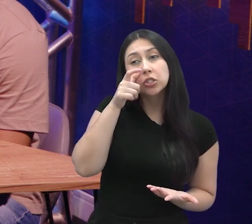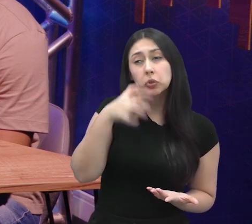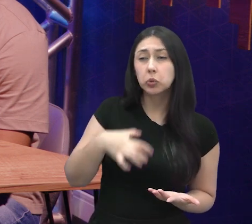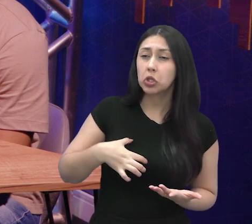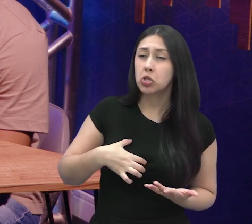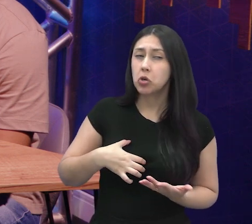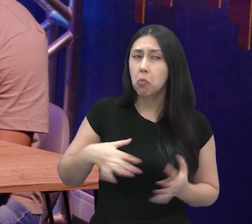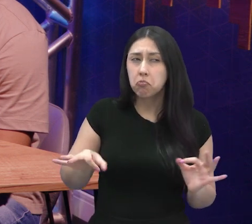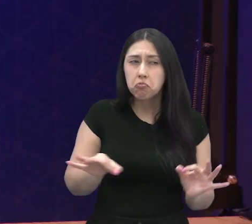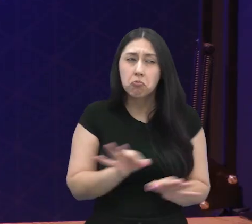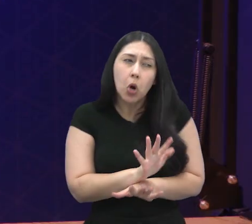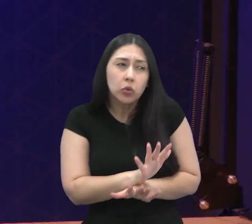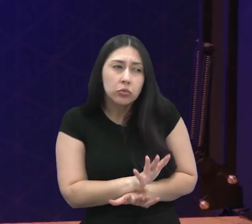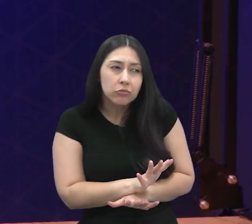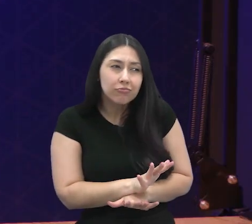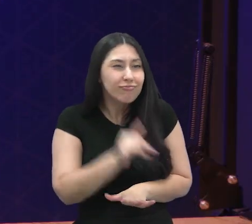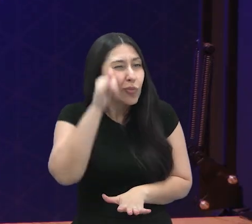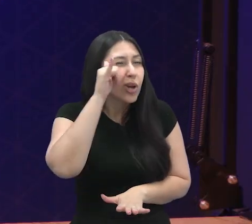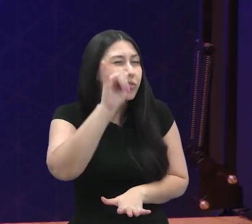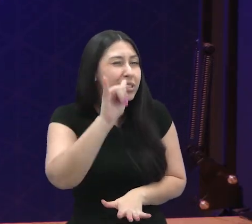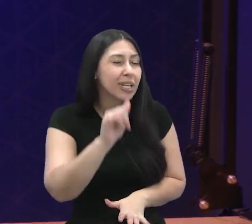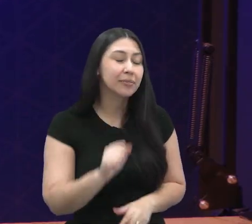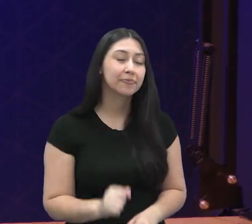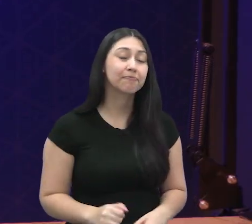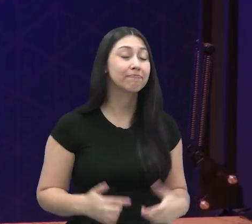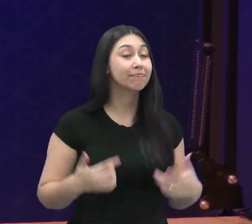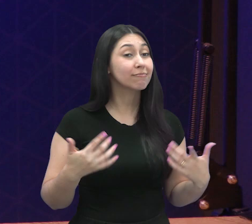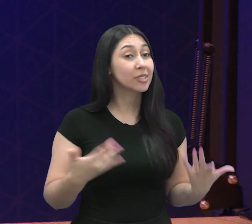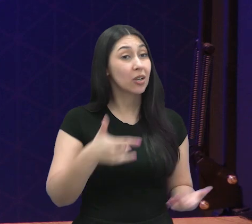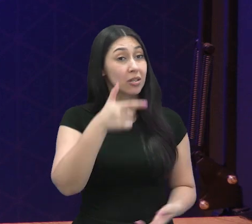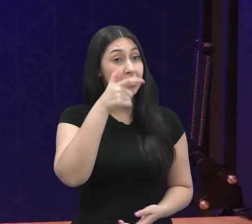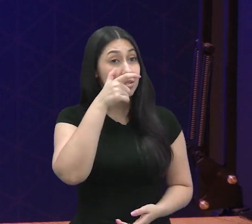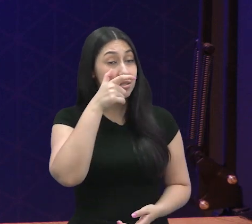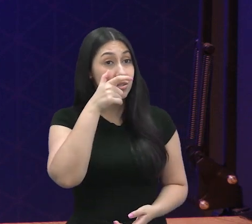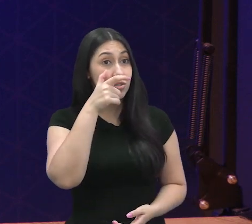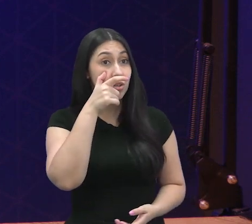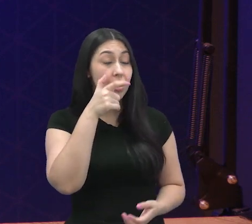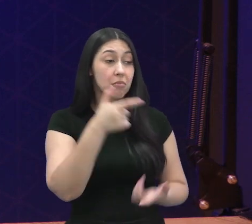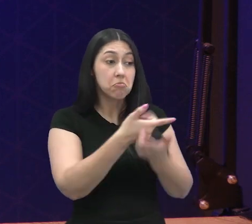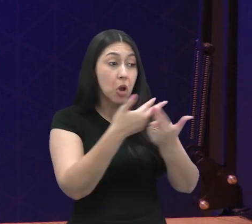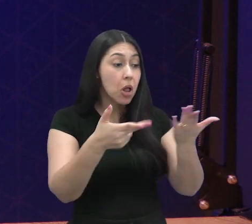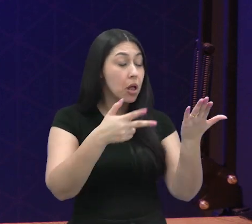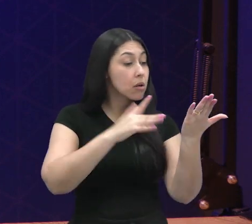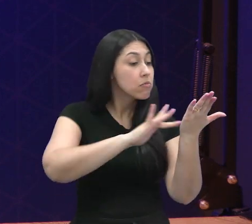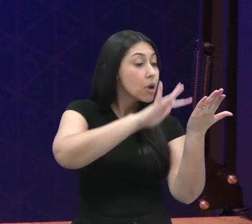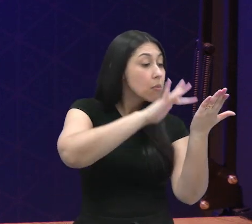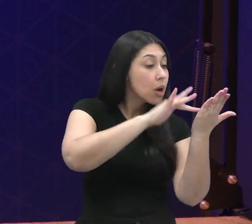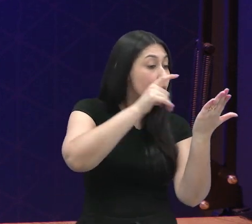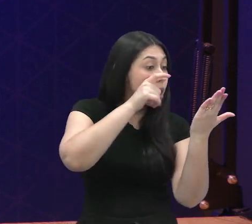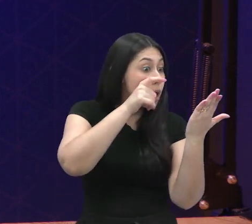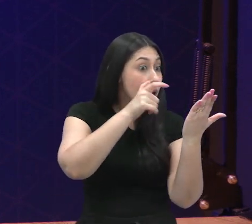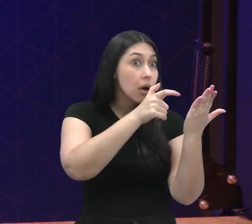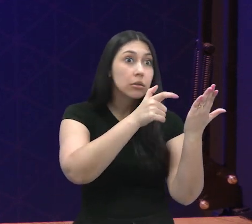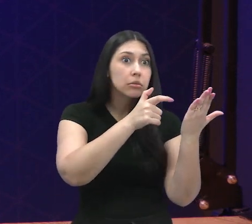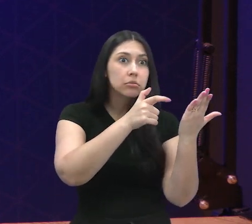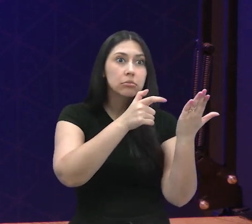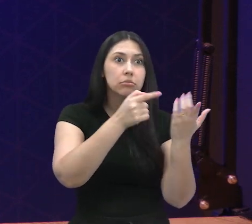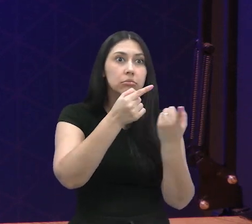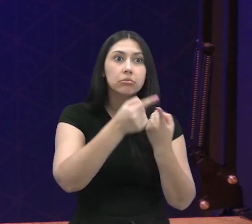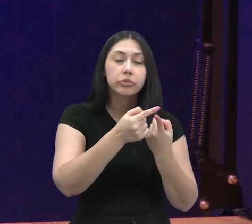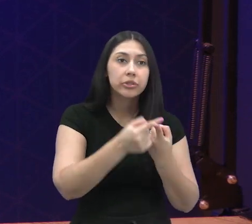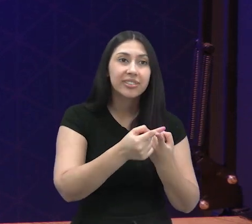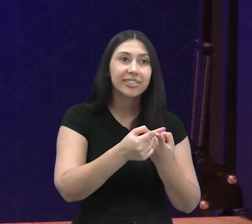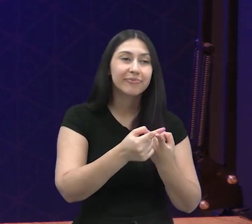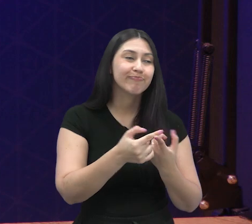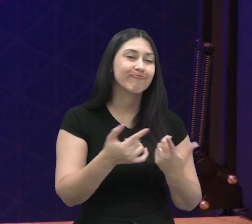mais preparada para o mundo. Então, consumir esse tipo de conteúdo, né? Por que a gente se sente atraído por esse tipo de notícia, de